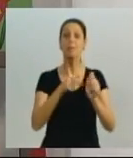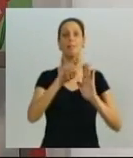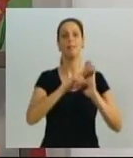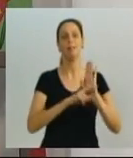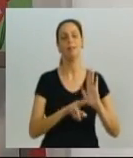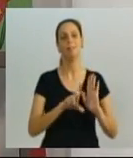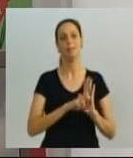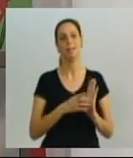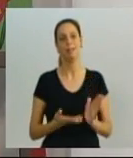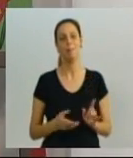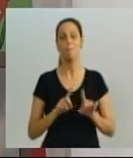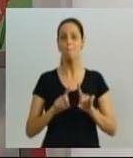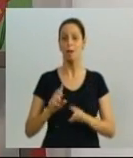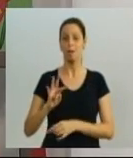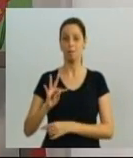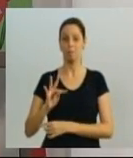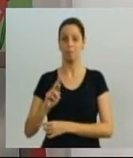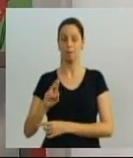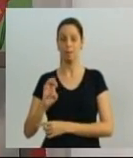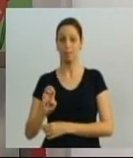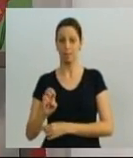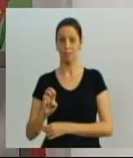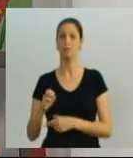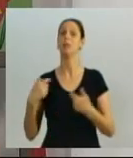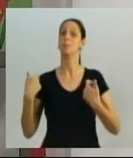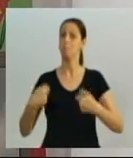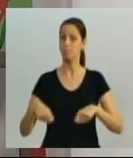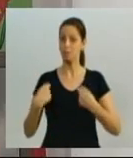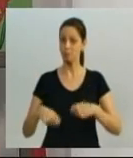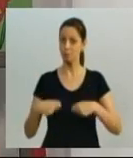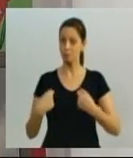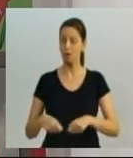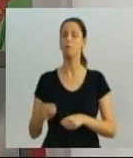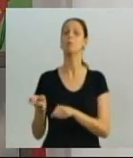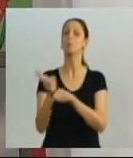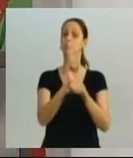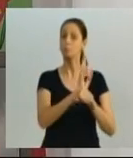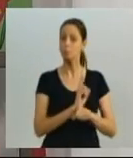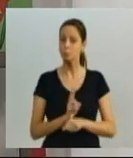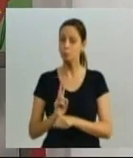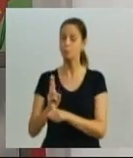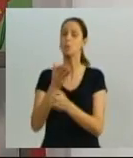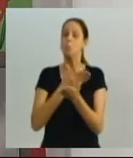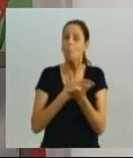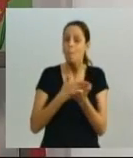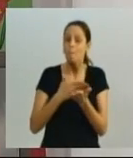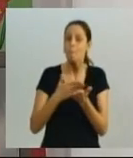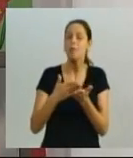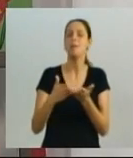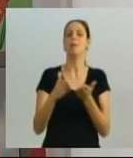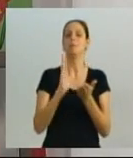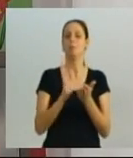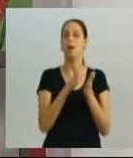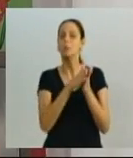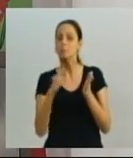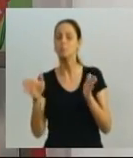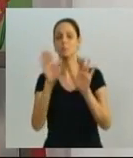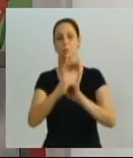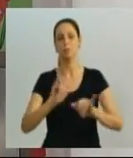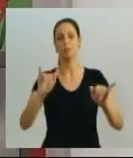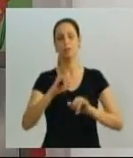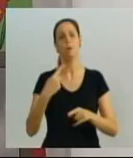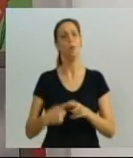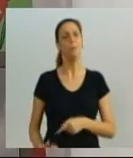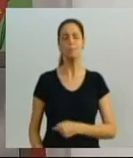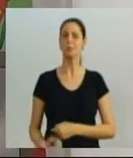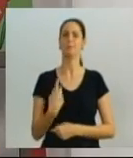Agora, TRE teria que estar fiscalizando desde o início da campanha, porque é um